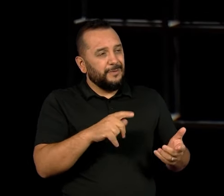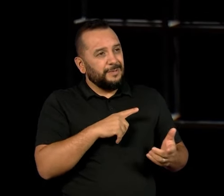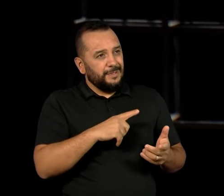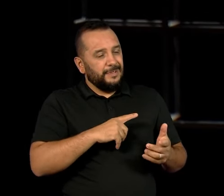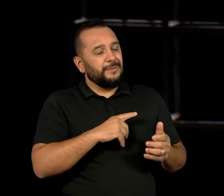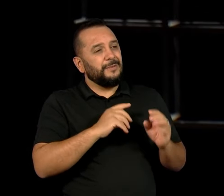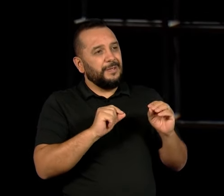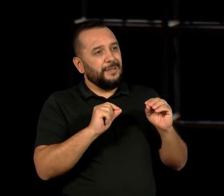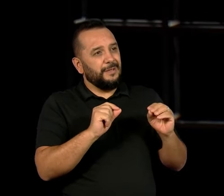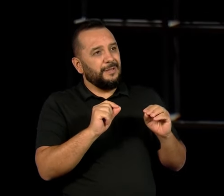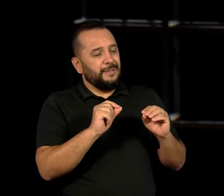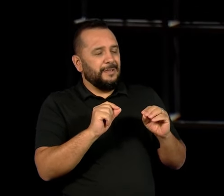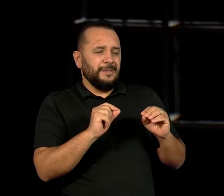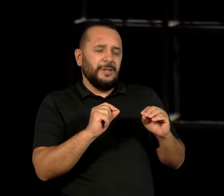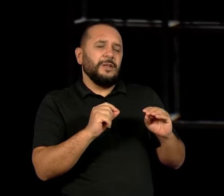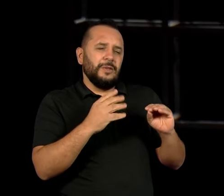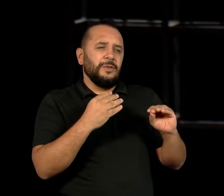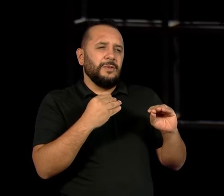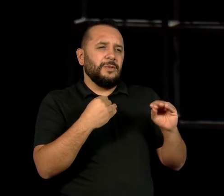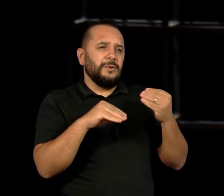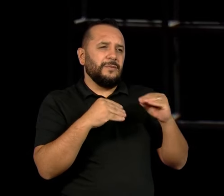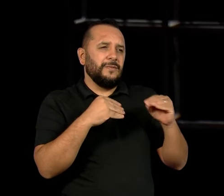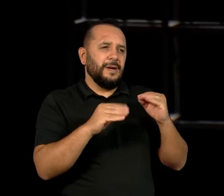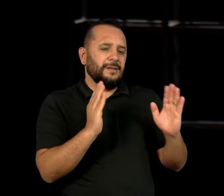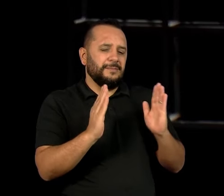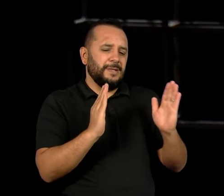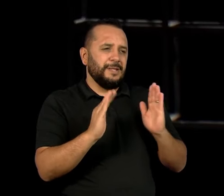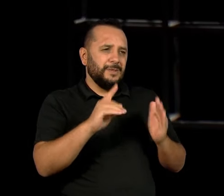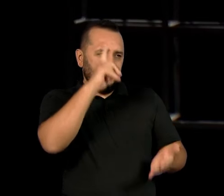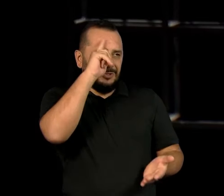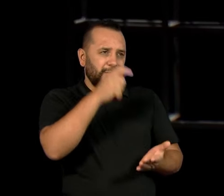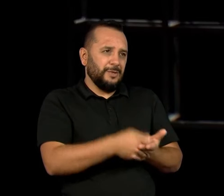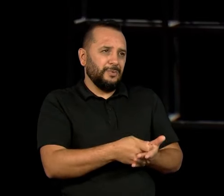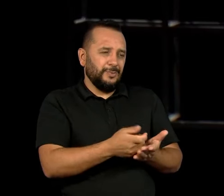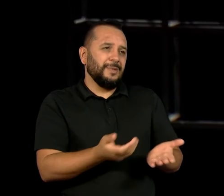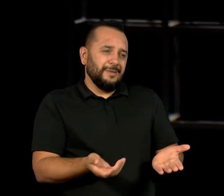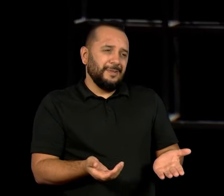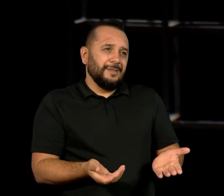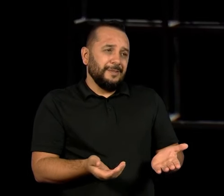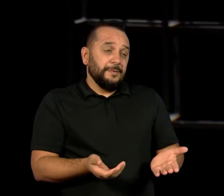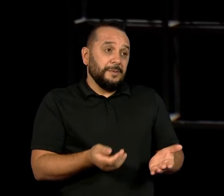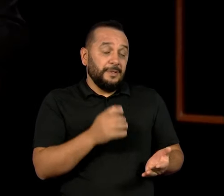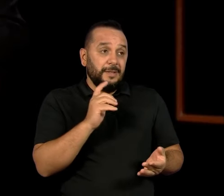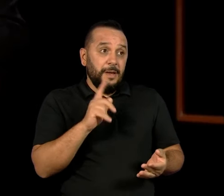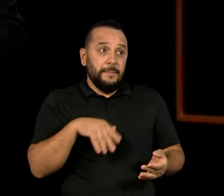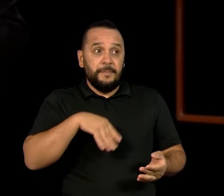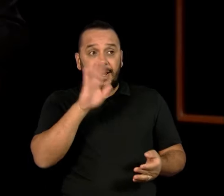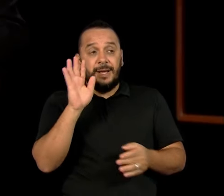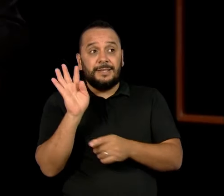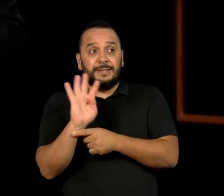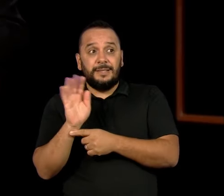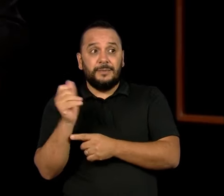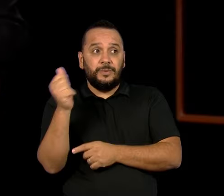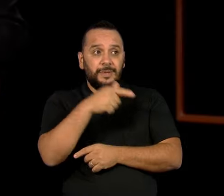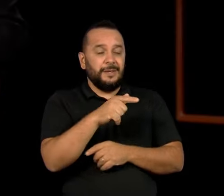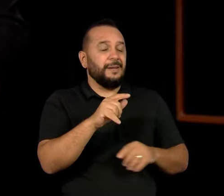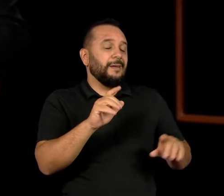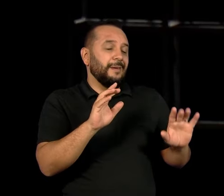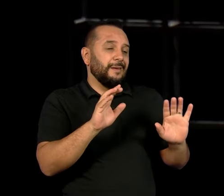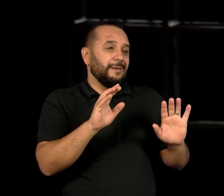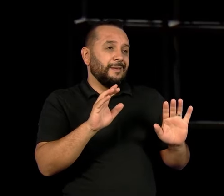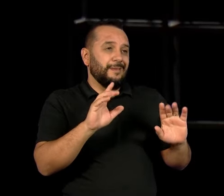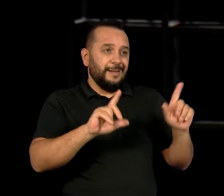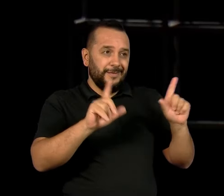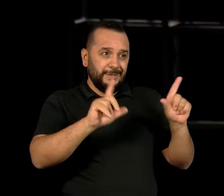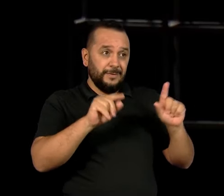ditadura militar, que é um tema muito mais explorado pelo cinema do que pela TV, né? E aí você colocou na novela acontecimentos